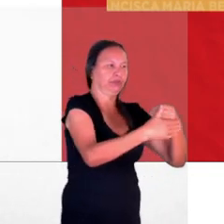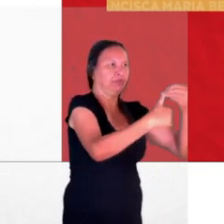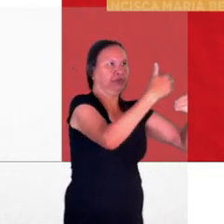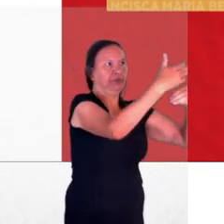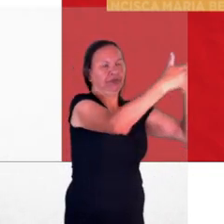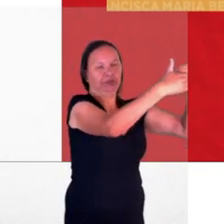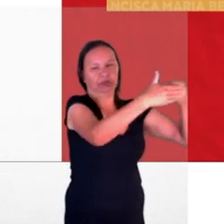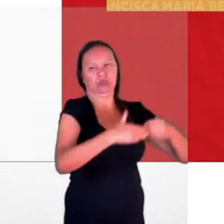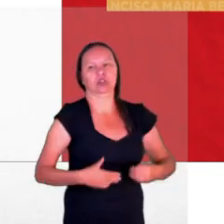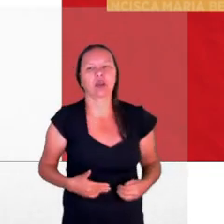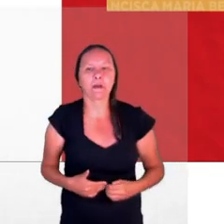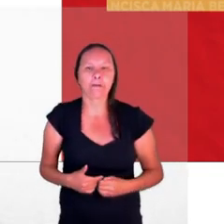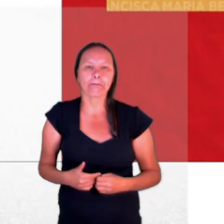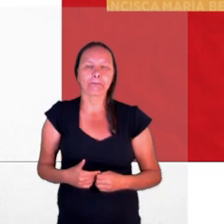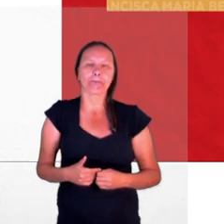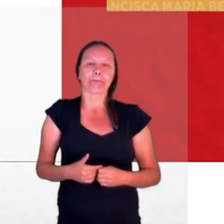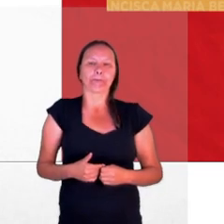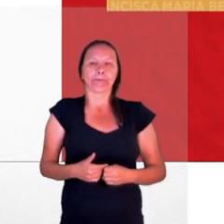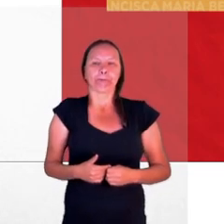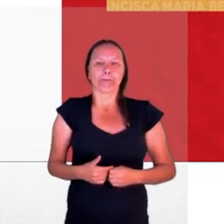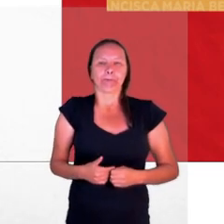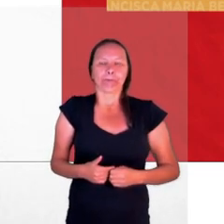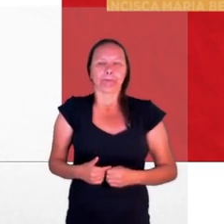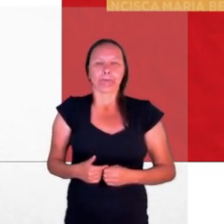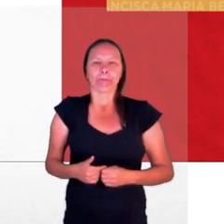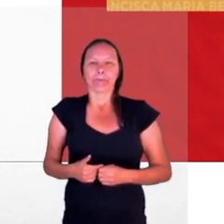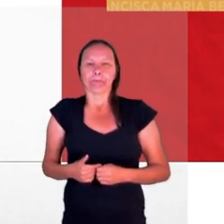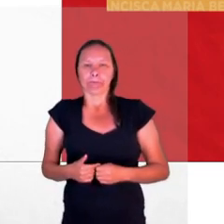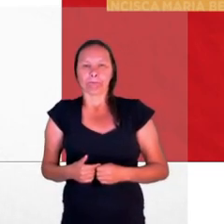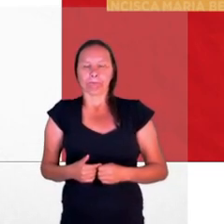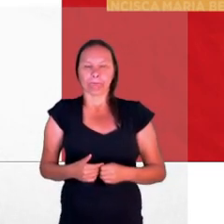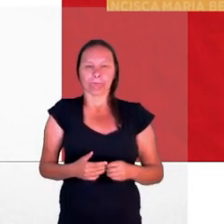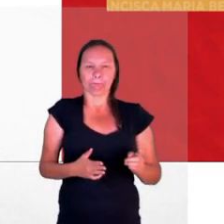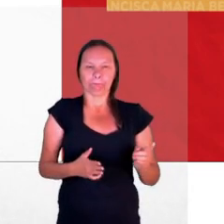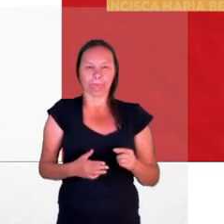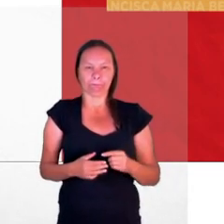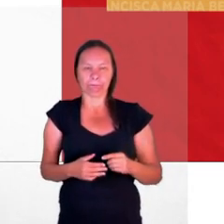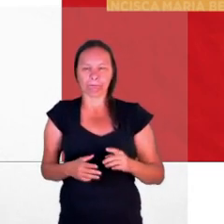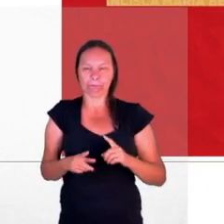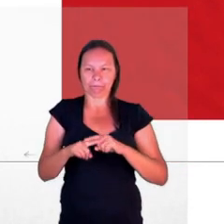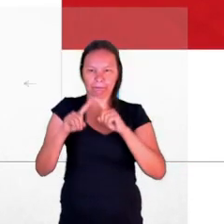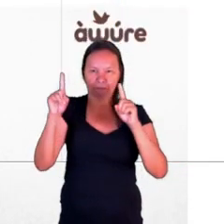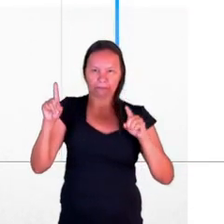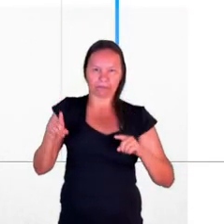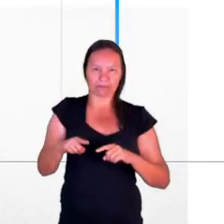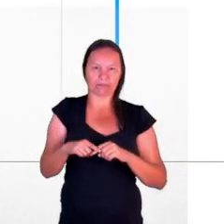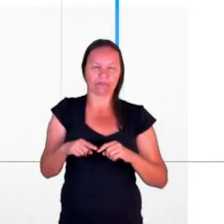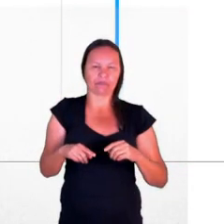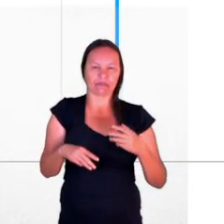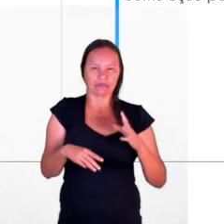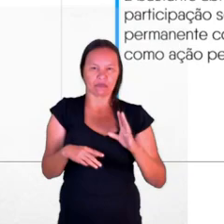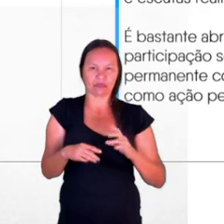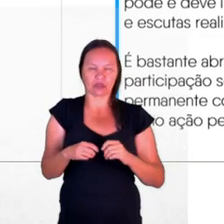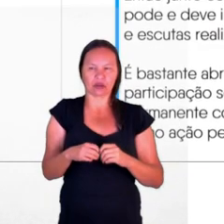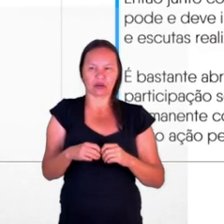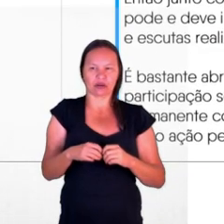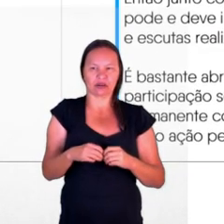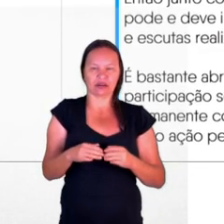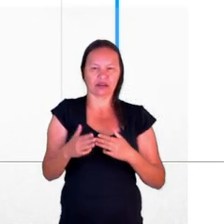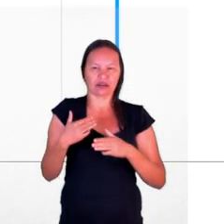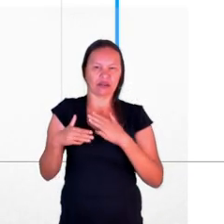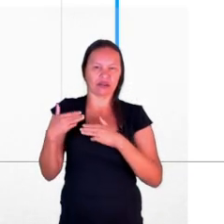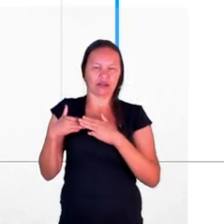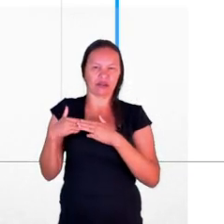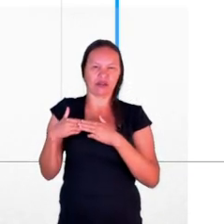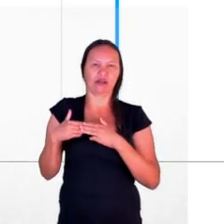territórios eh eu eu tava passando para uma outra tela é mas deixa só voltar na Carolina Maria de